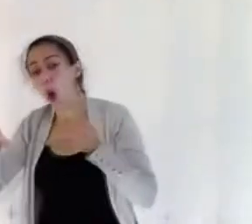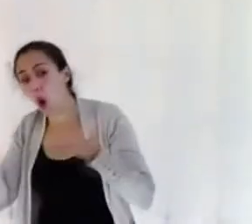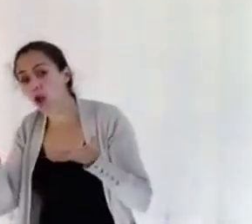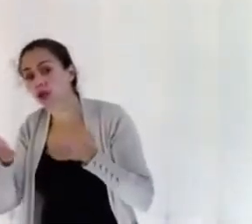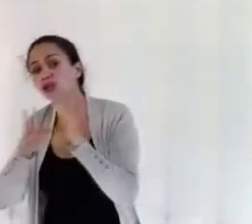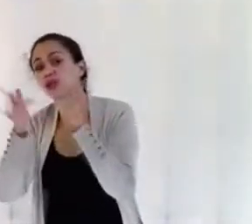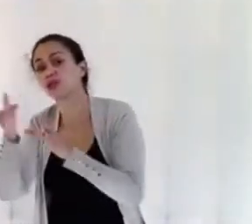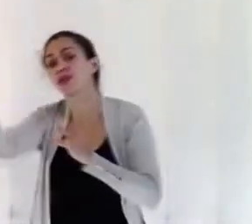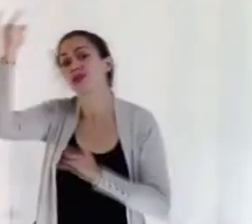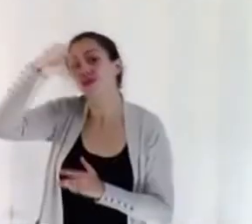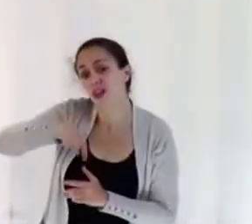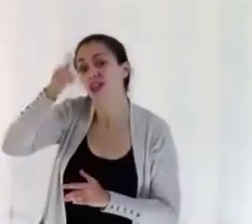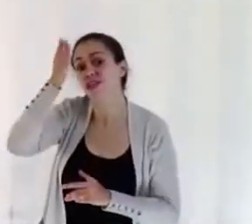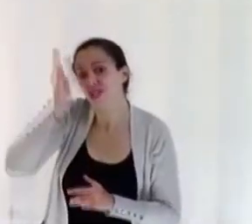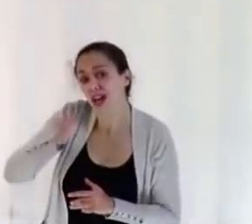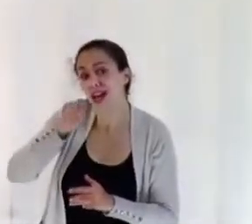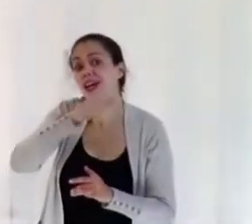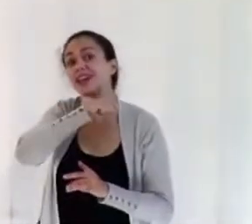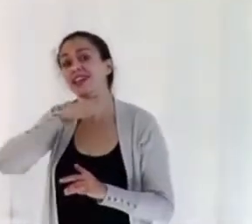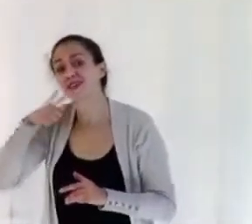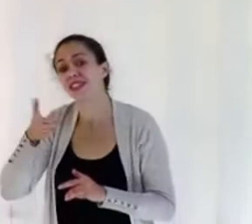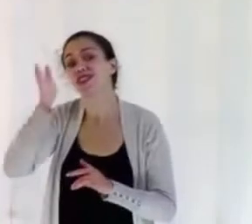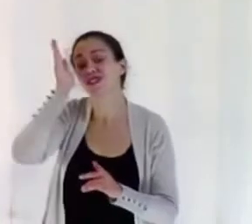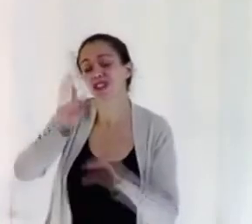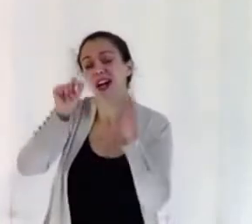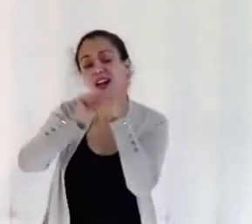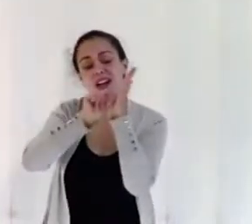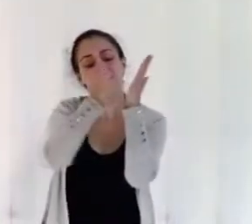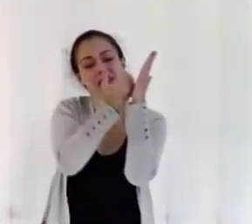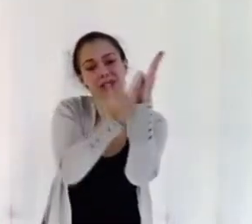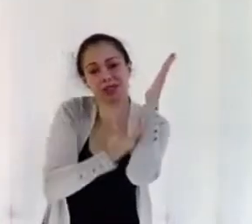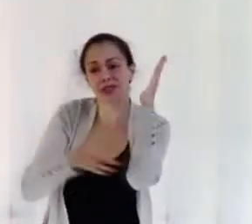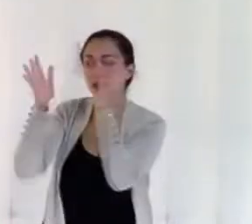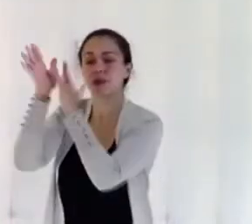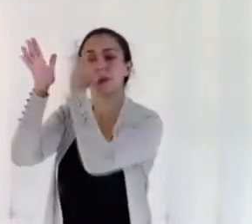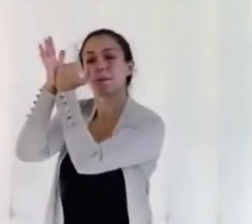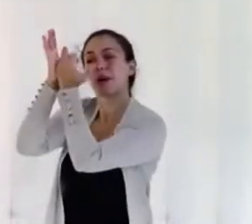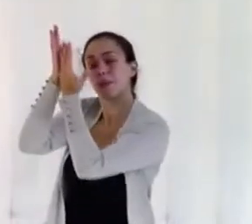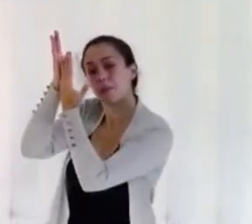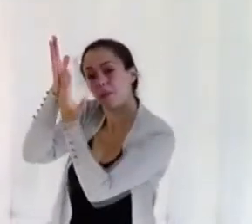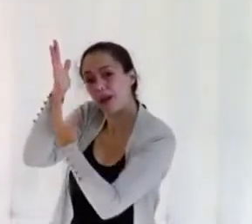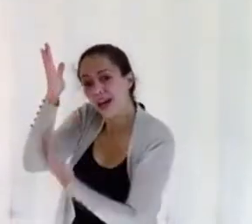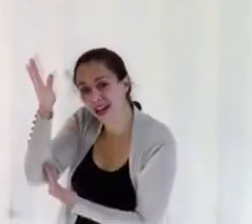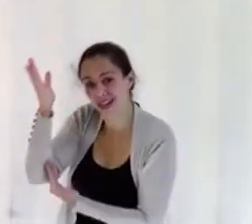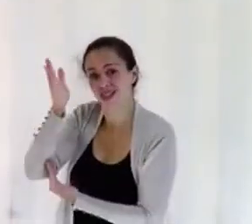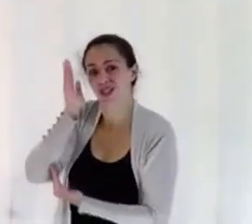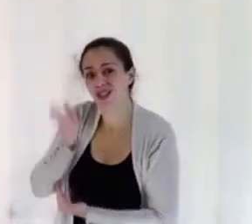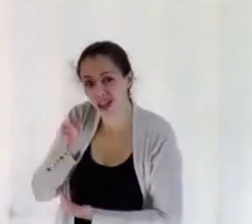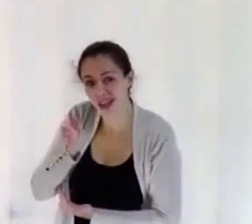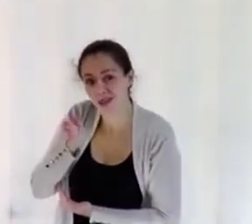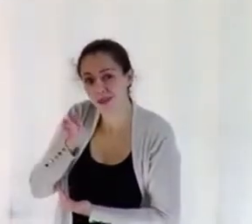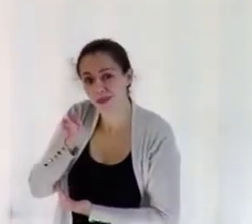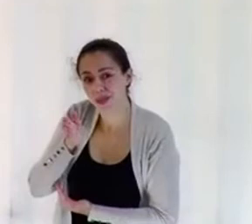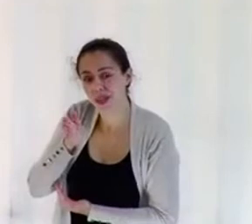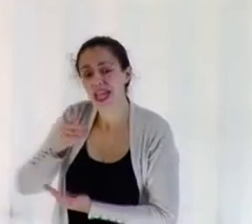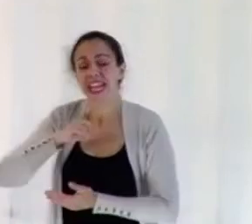judaizante, Jerusalém era a cidade, era o centro religioso, é dali que Jesus Cristo iria governar todas